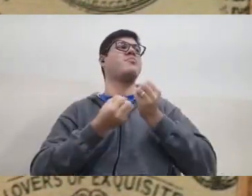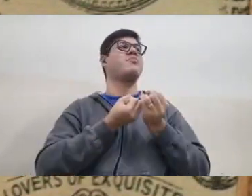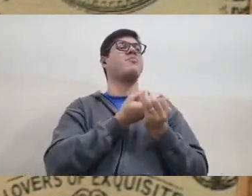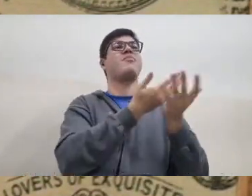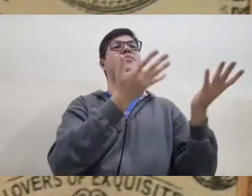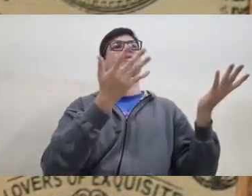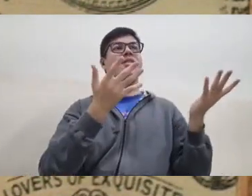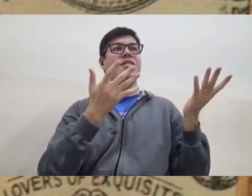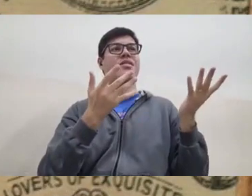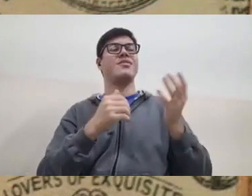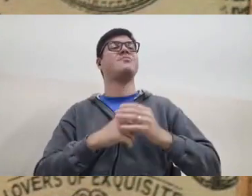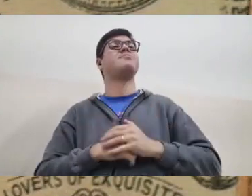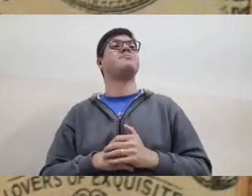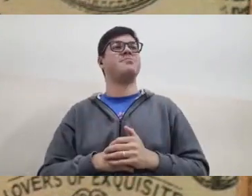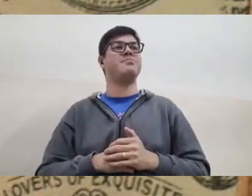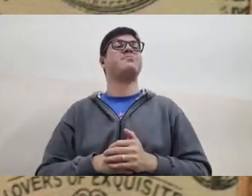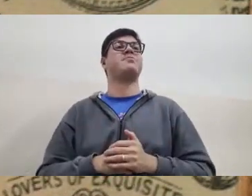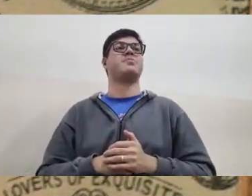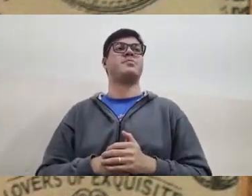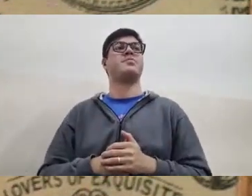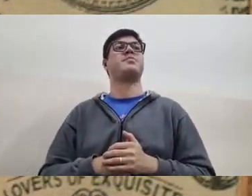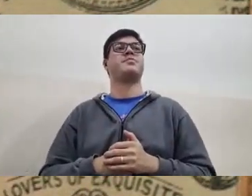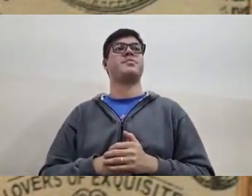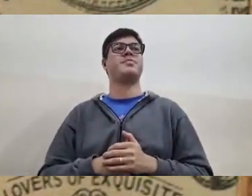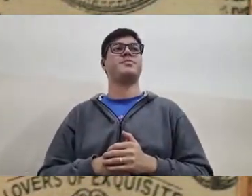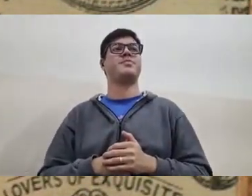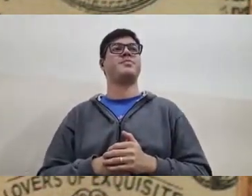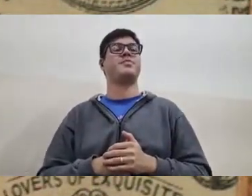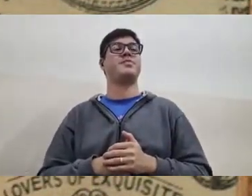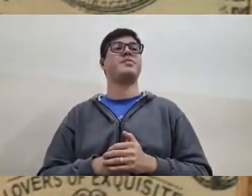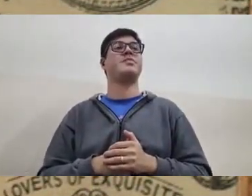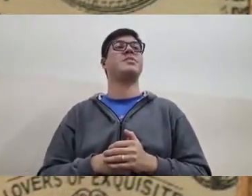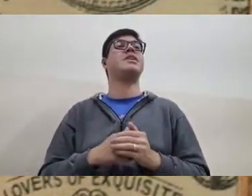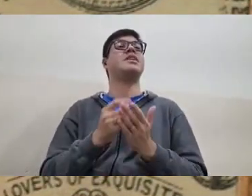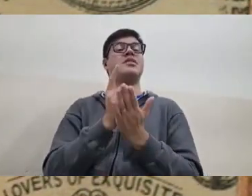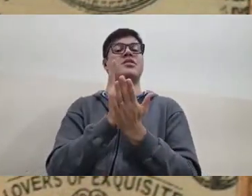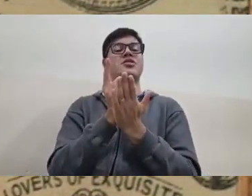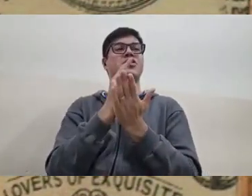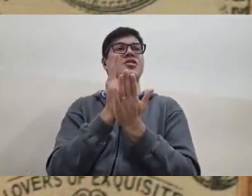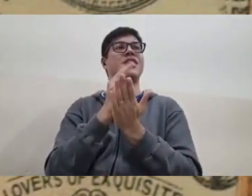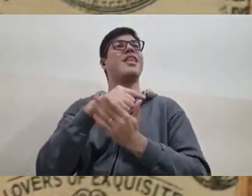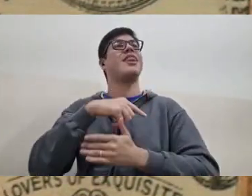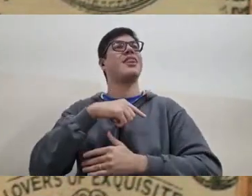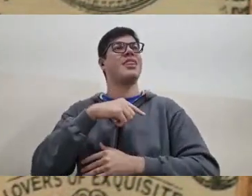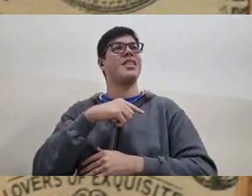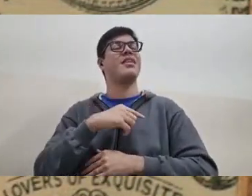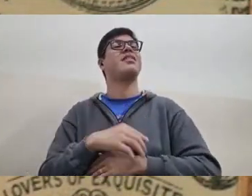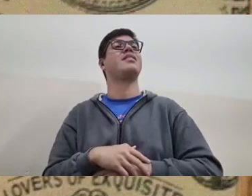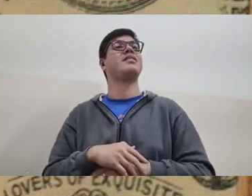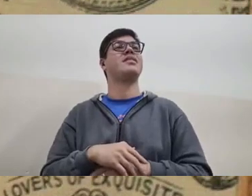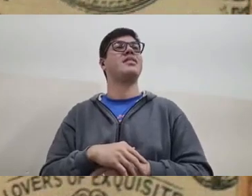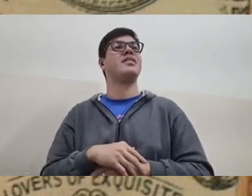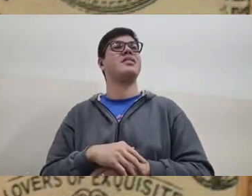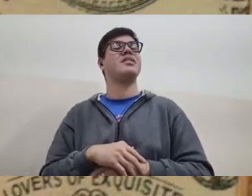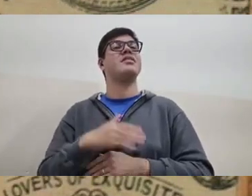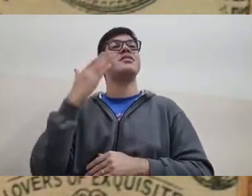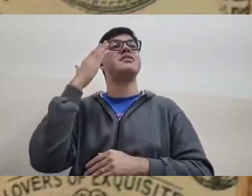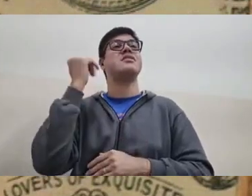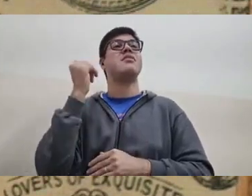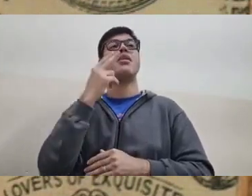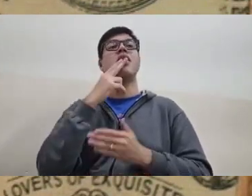assim a ver para você onde tá tem o rastreamento bom serviço bom